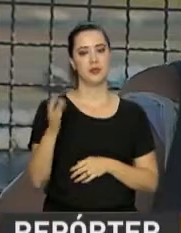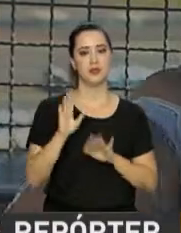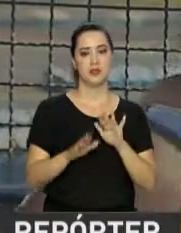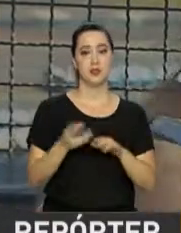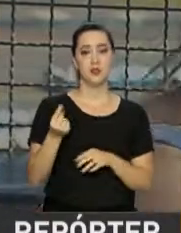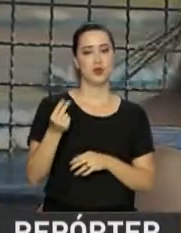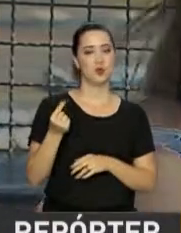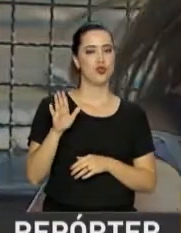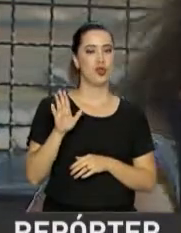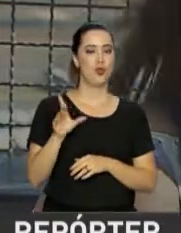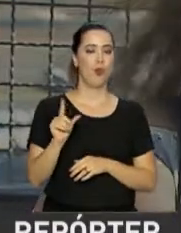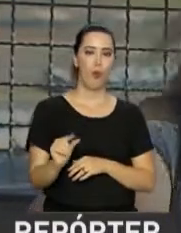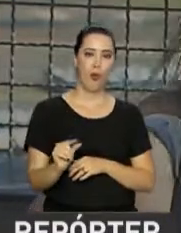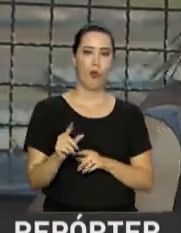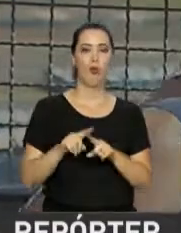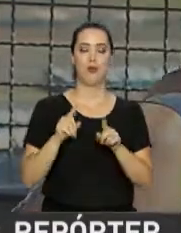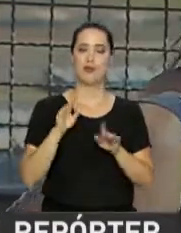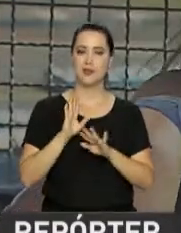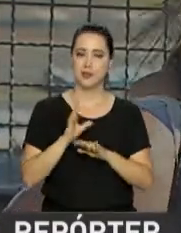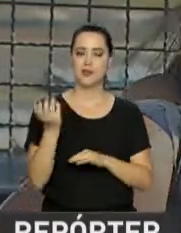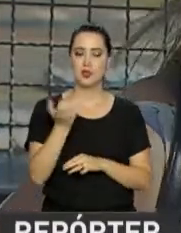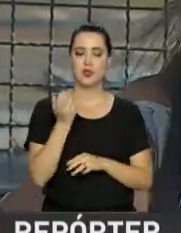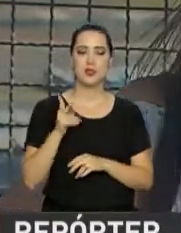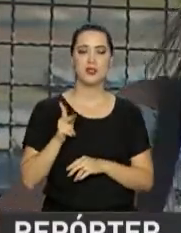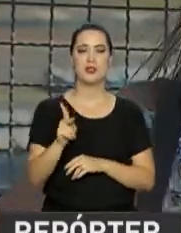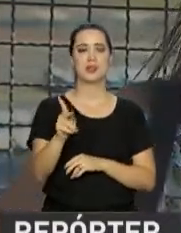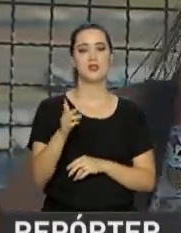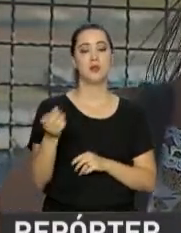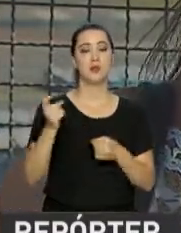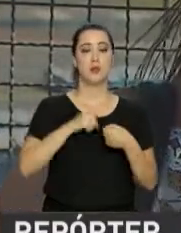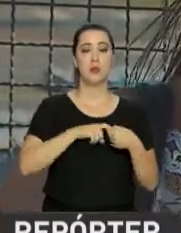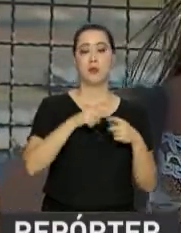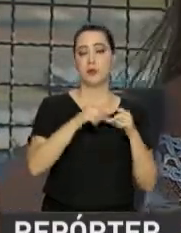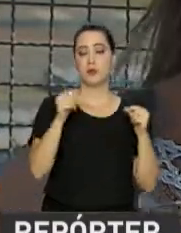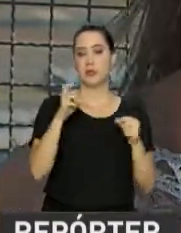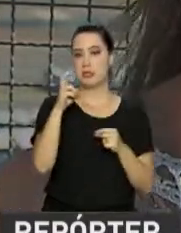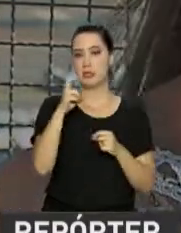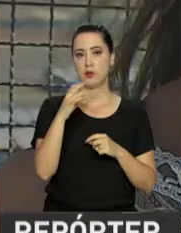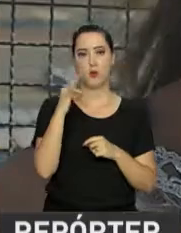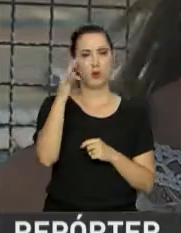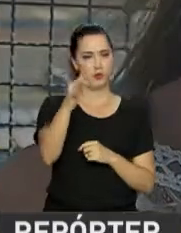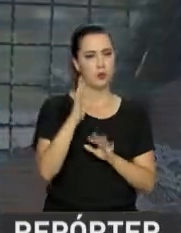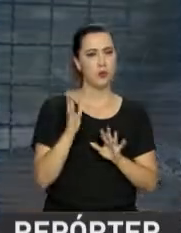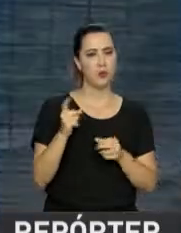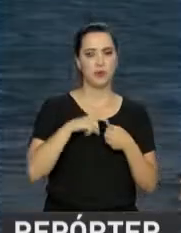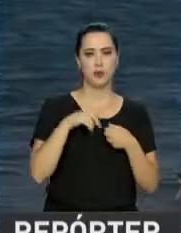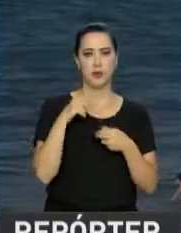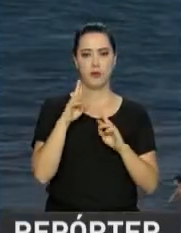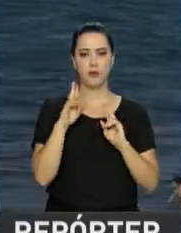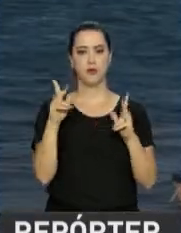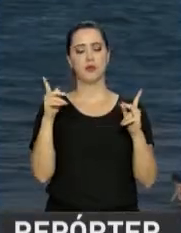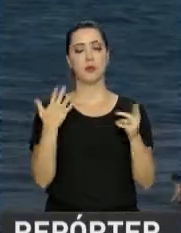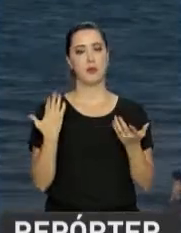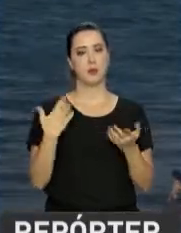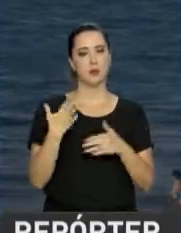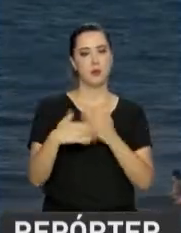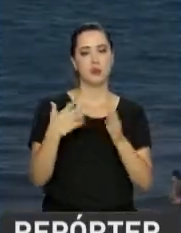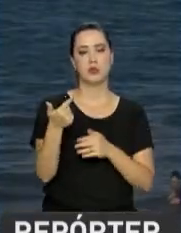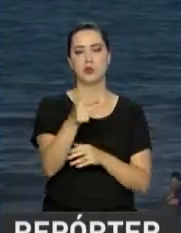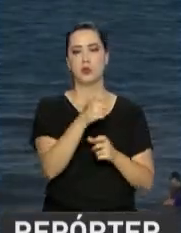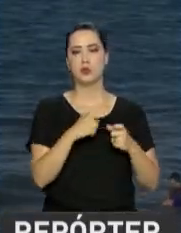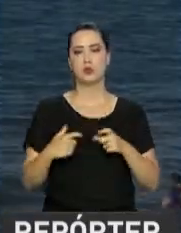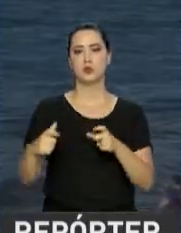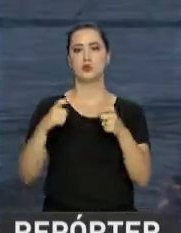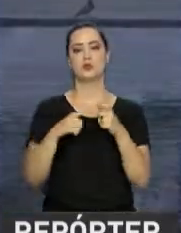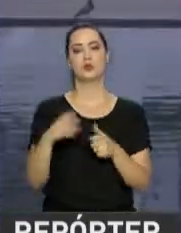bolso aqui não ajuda, mas a gente pretende sim. Voltar para Brasília, eu pretendo daqui a uns 5 anos, justamente para ver a diferença. Mas enquanto isso, se puder conhecer outros